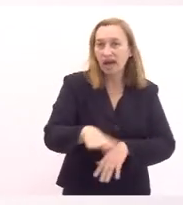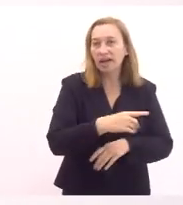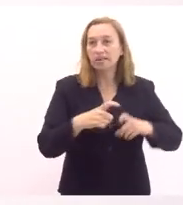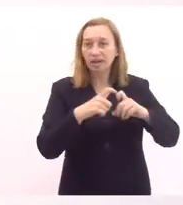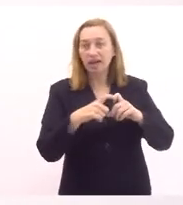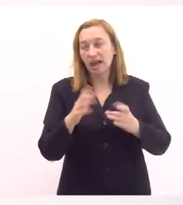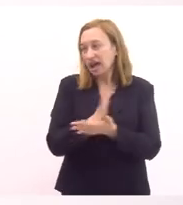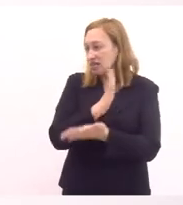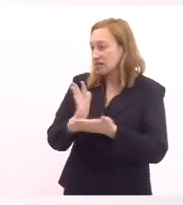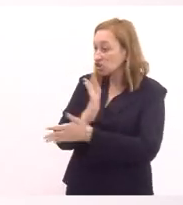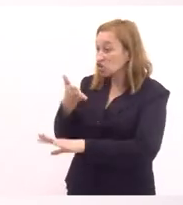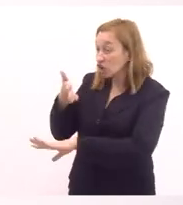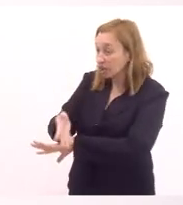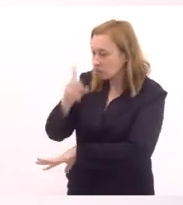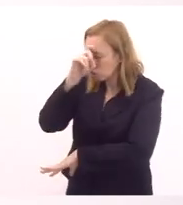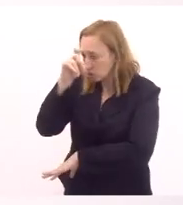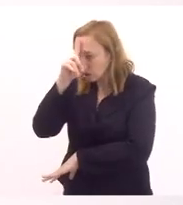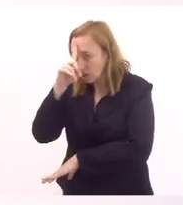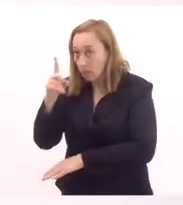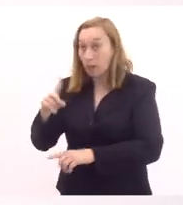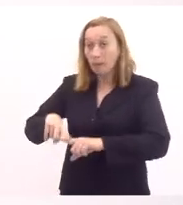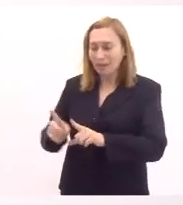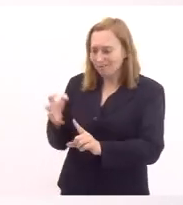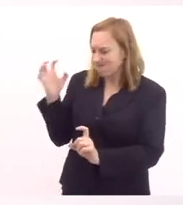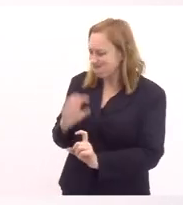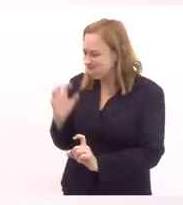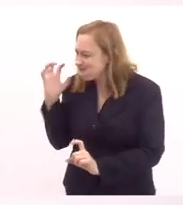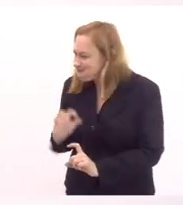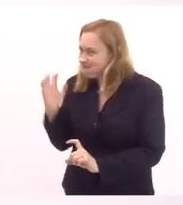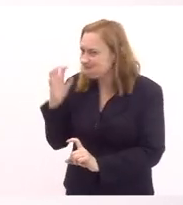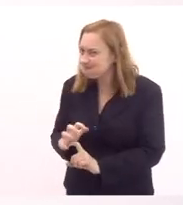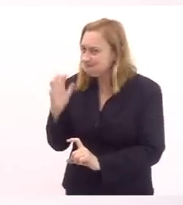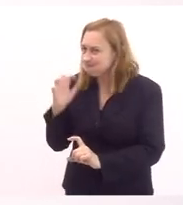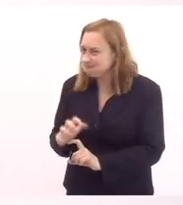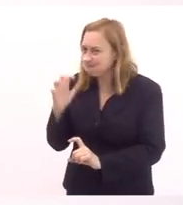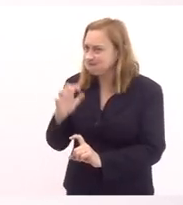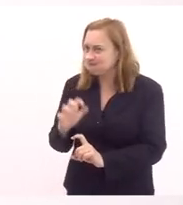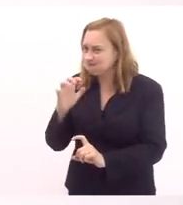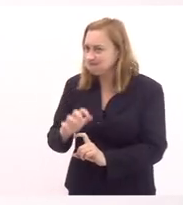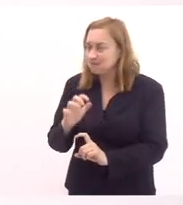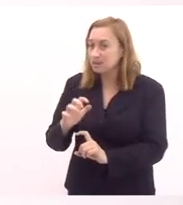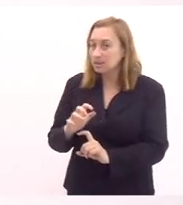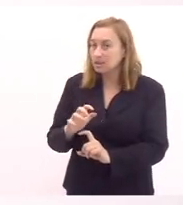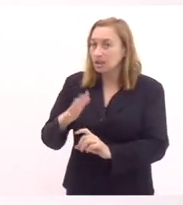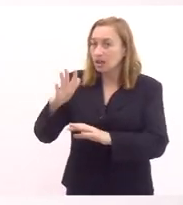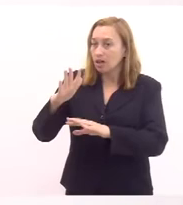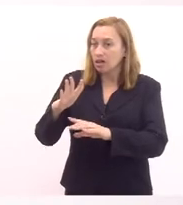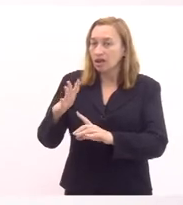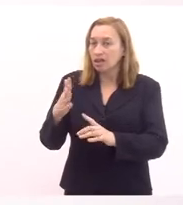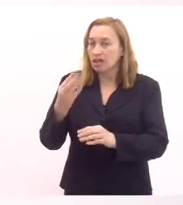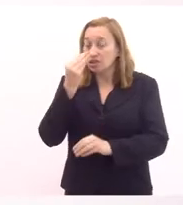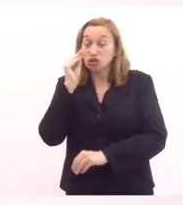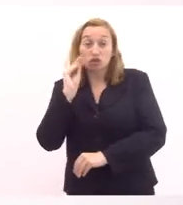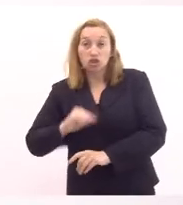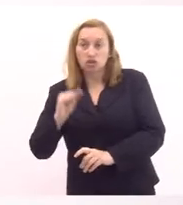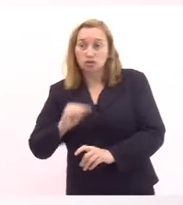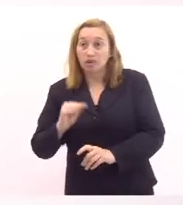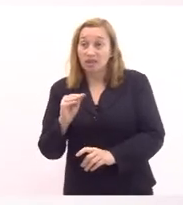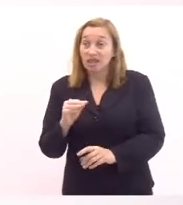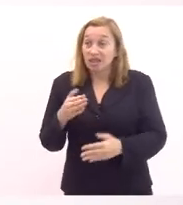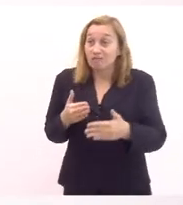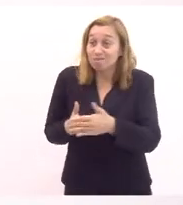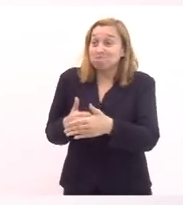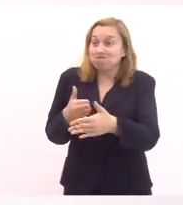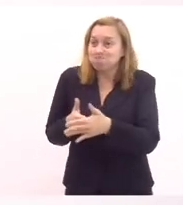às vezes a gente entra na maternidade mas é tanta pressão da hierarquia médica que a gente sofre que a gente acaba ficando muito